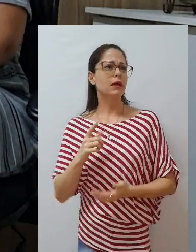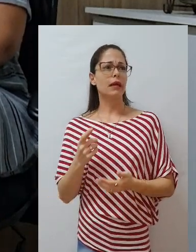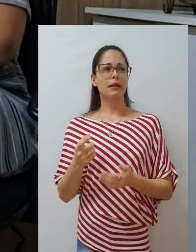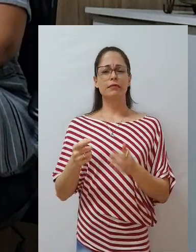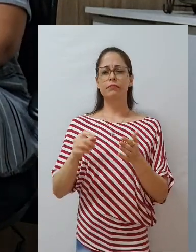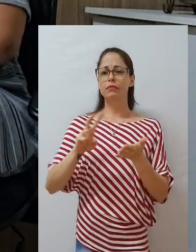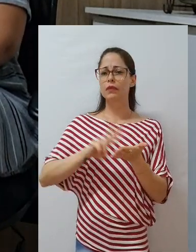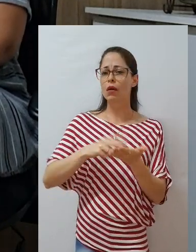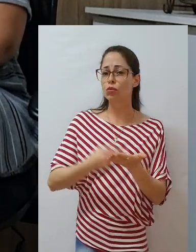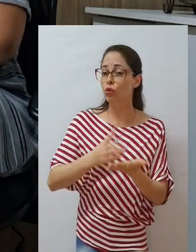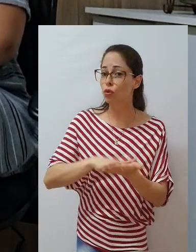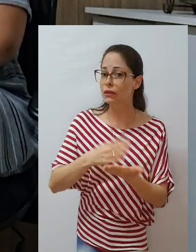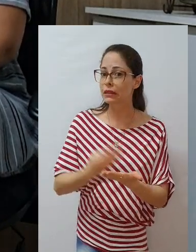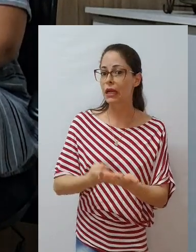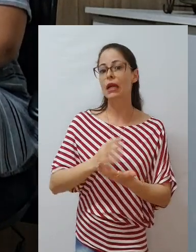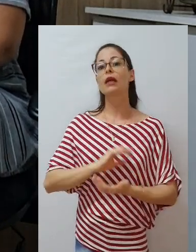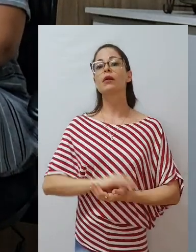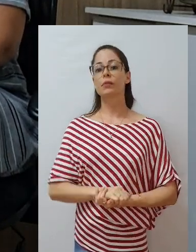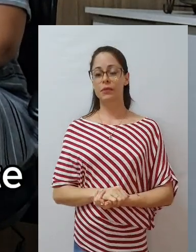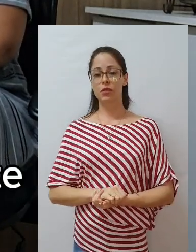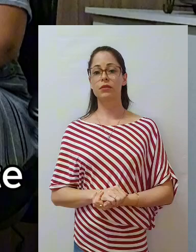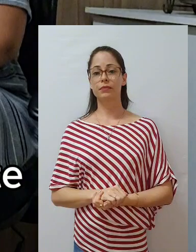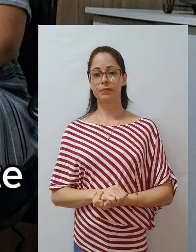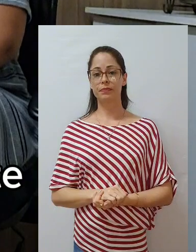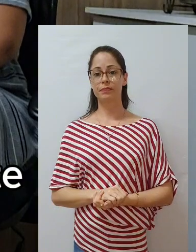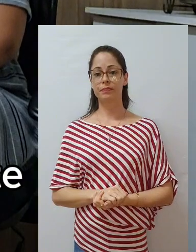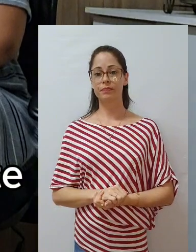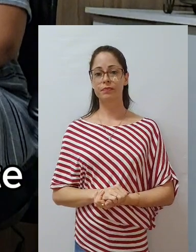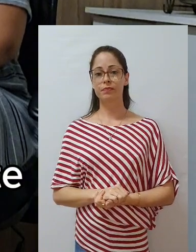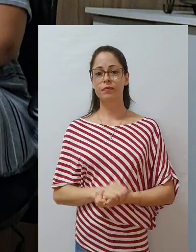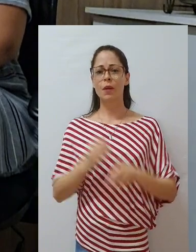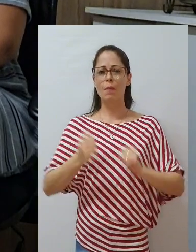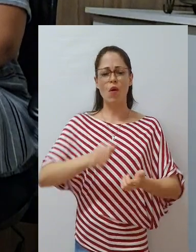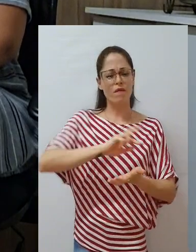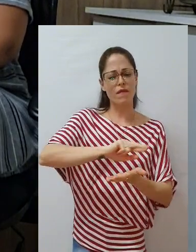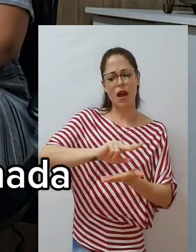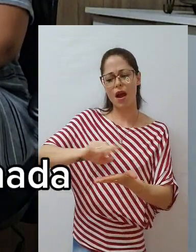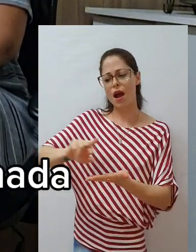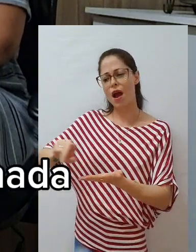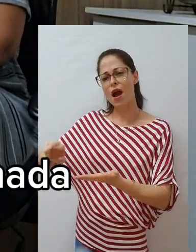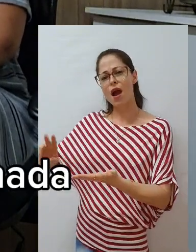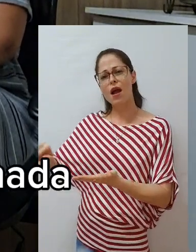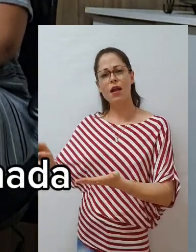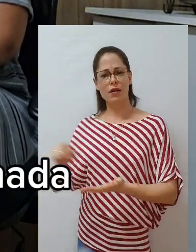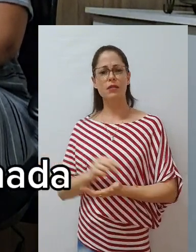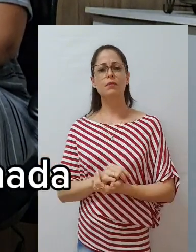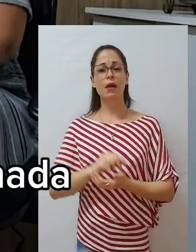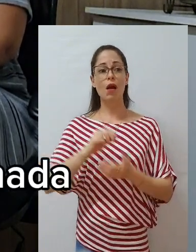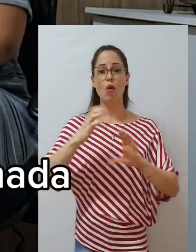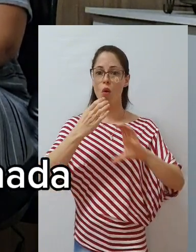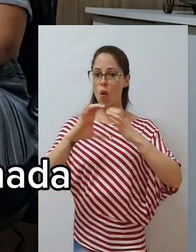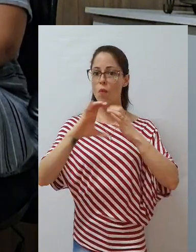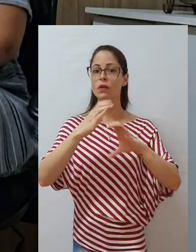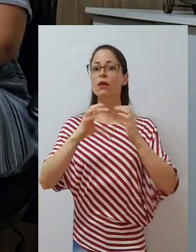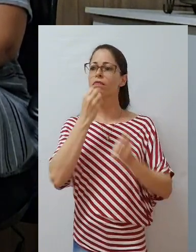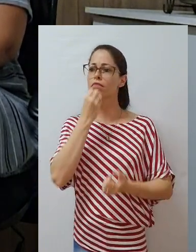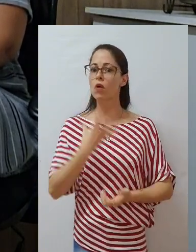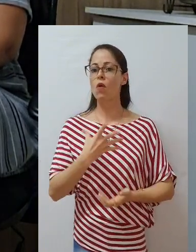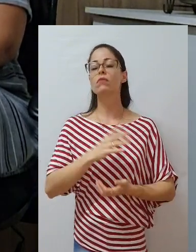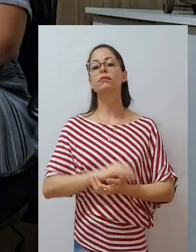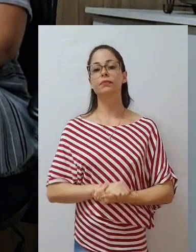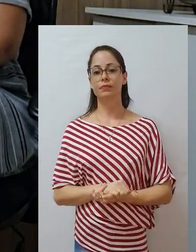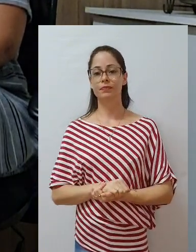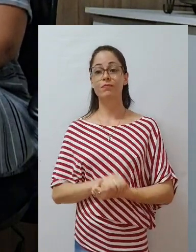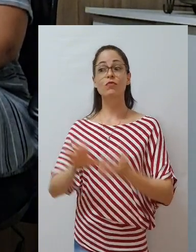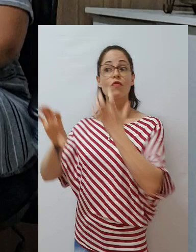essa comunicação. Mas tem um detalhe muito importante, por exemplo, justamente na questão de videochamada, de tecnologia assistida,